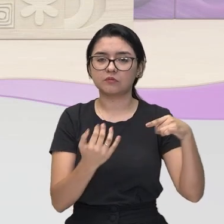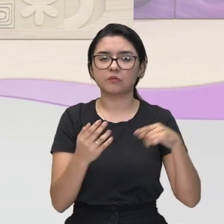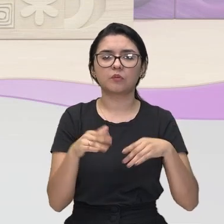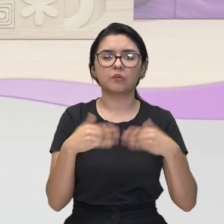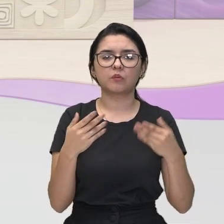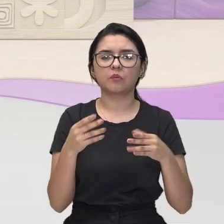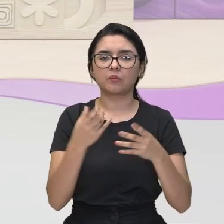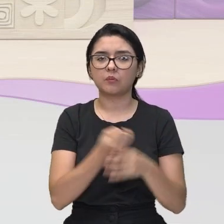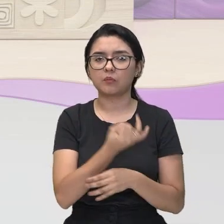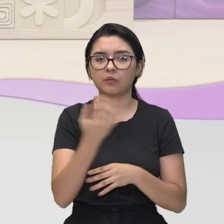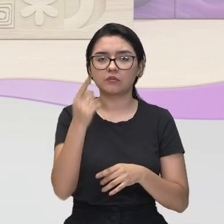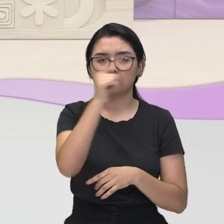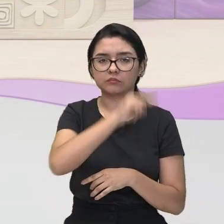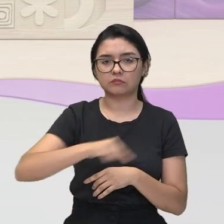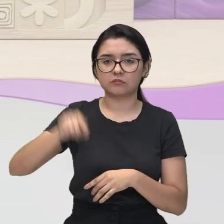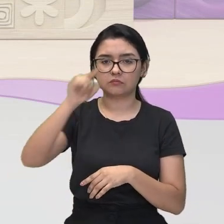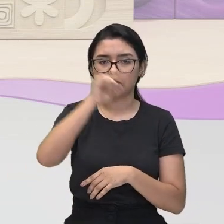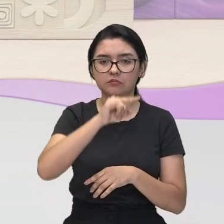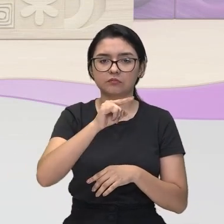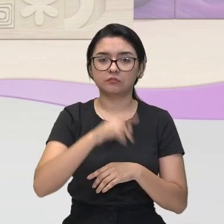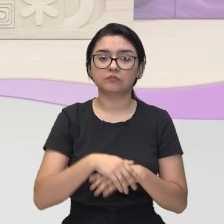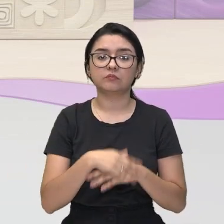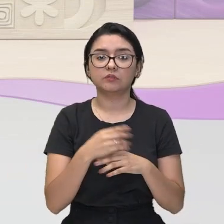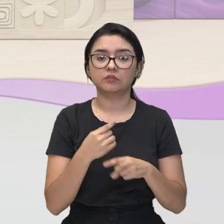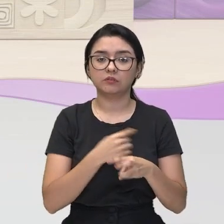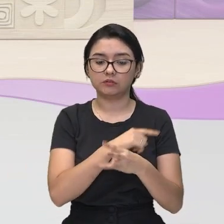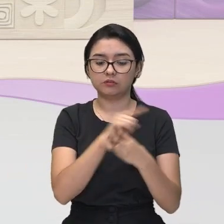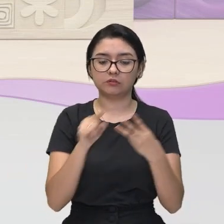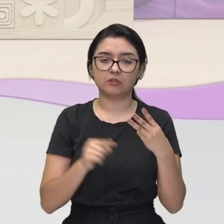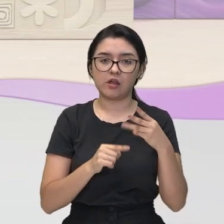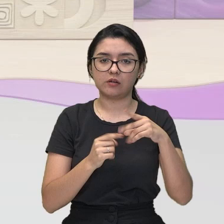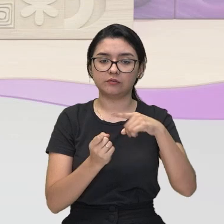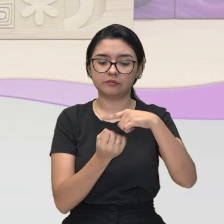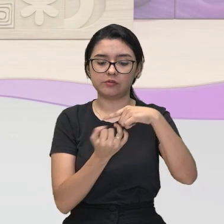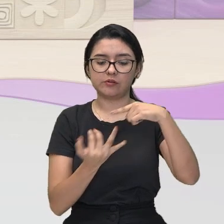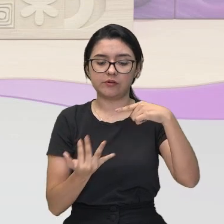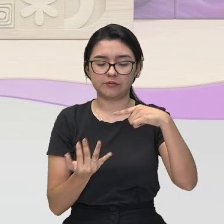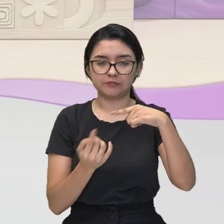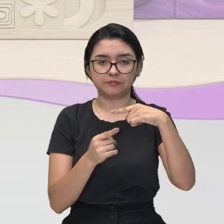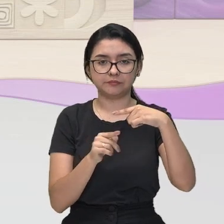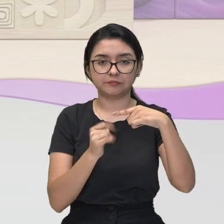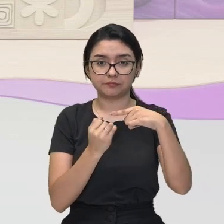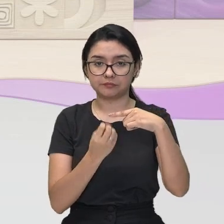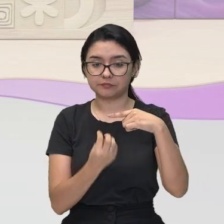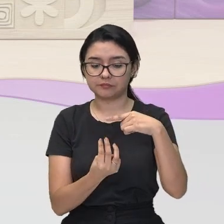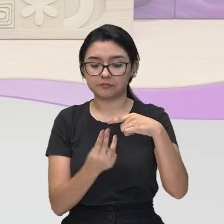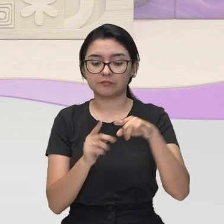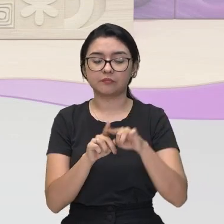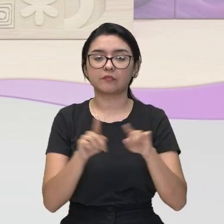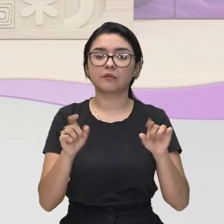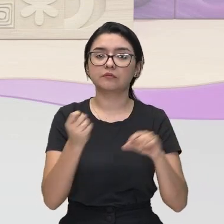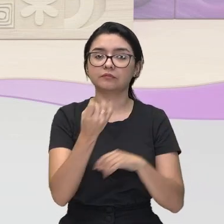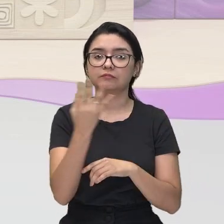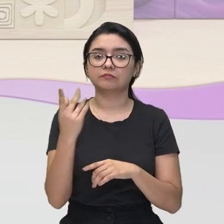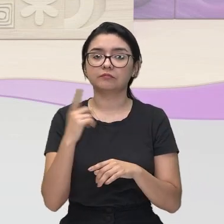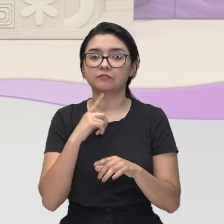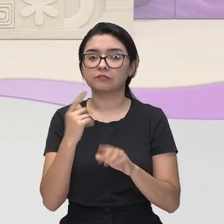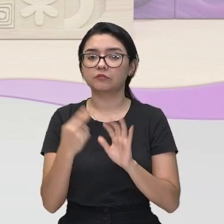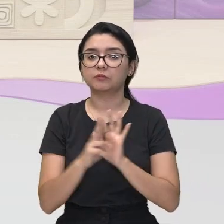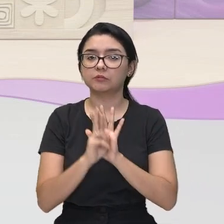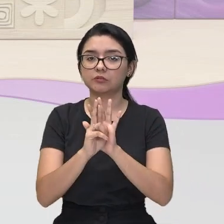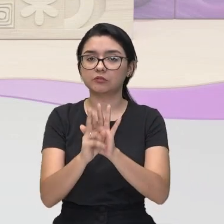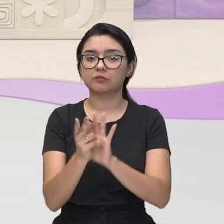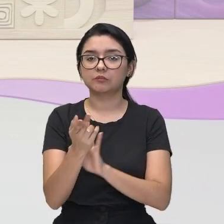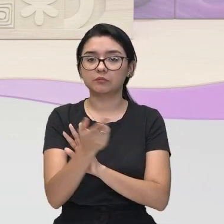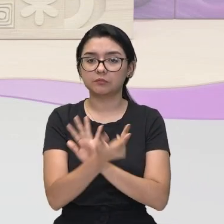dividido? O círculo está dividido em quantas? Em três, tá bom? Então temos aqui, ó, três. Tá legal? Bom, mas quantas partes eu estou representando?